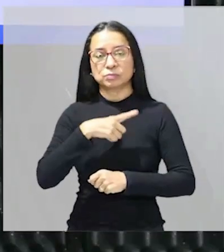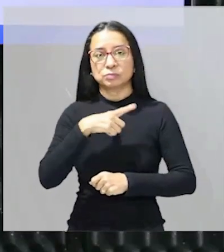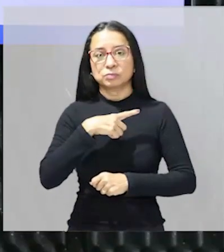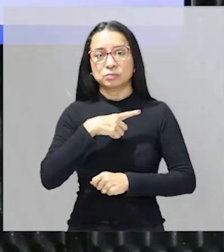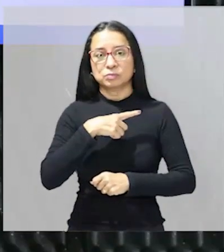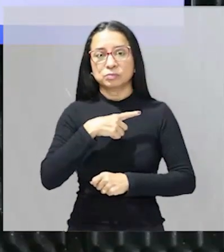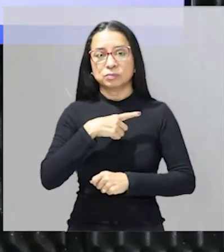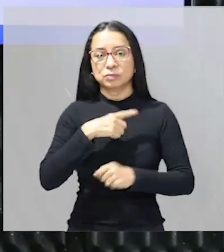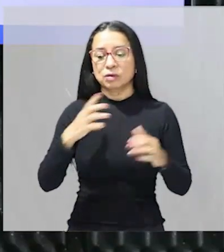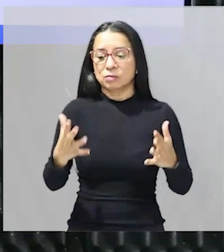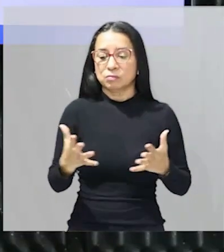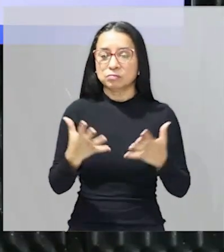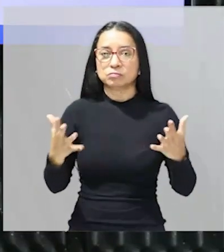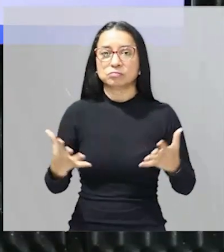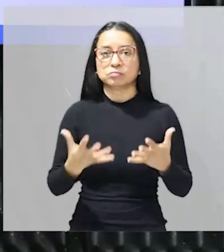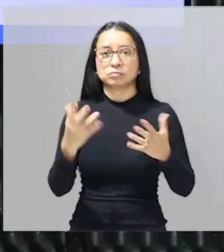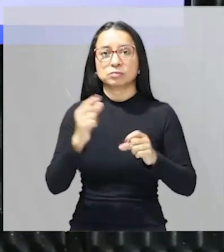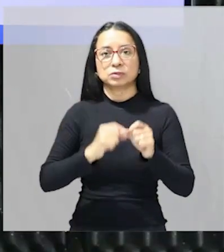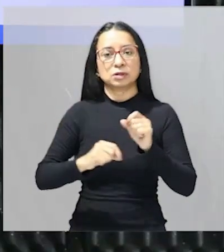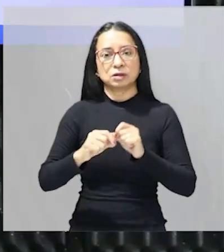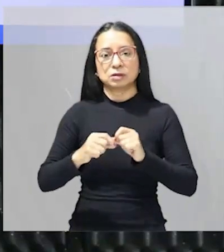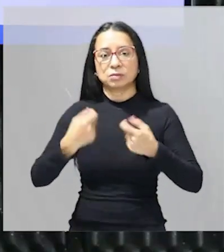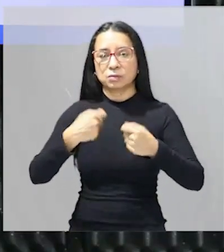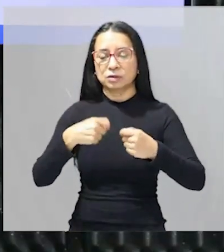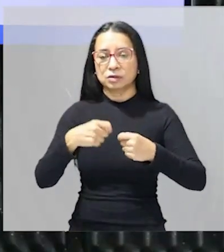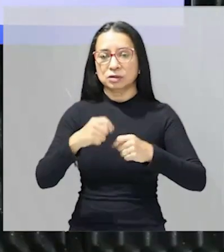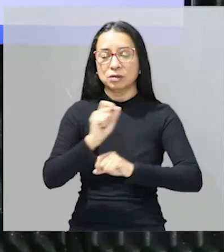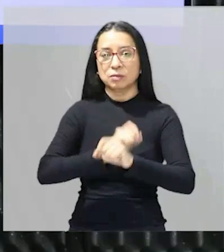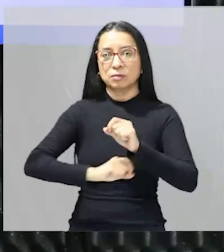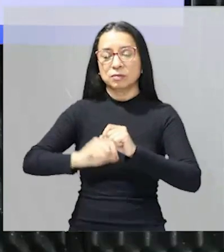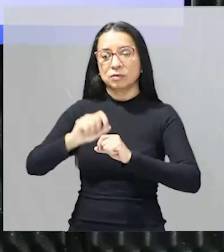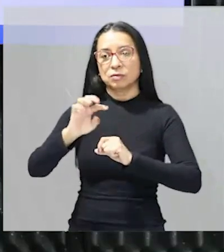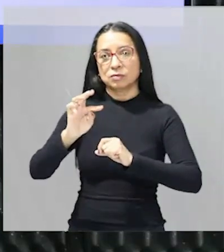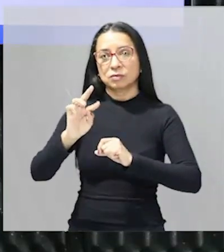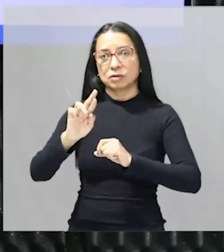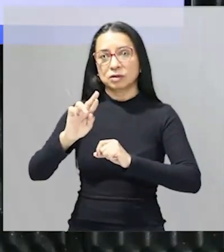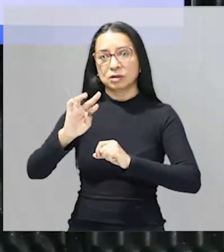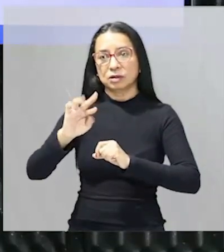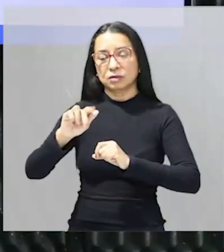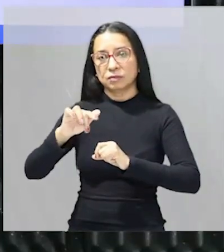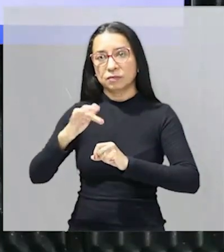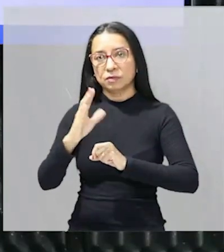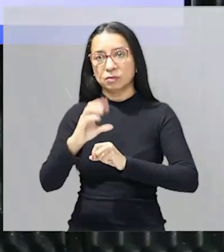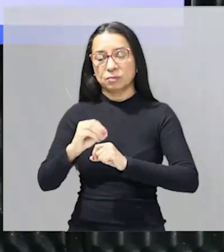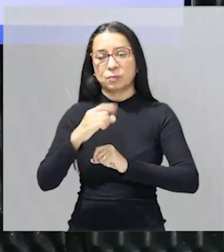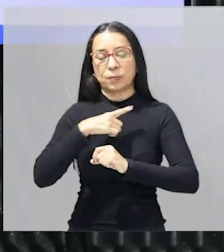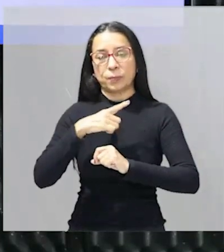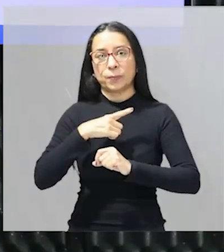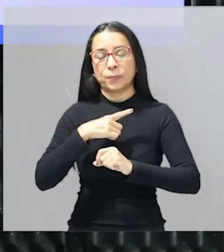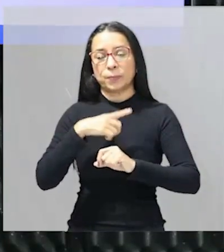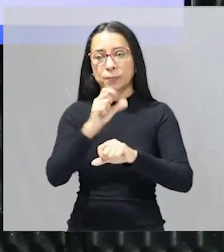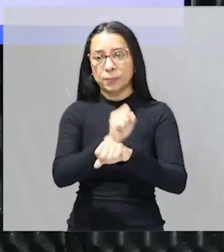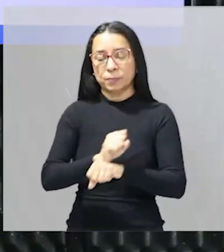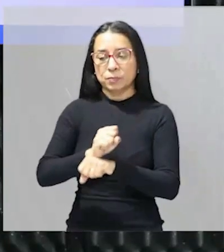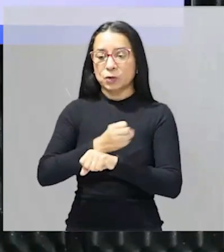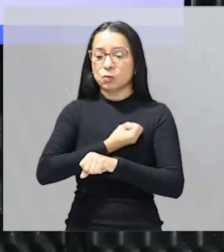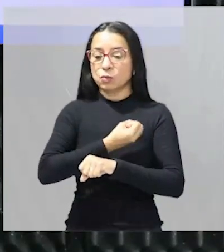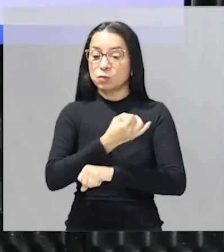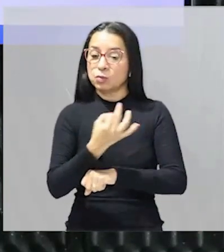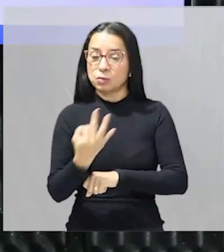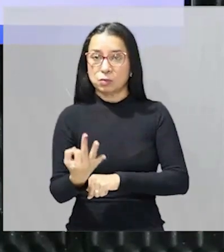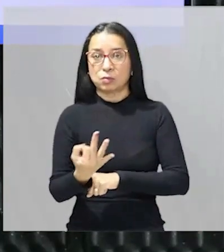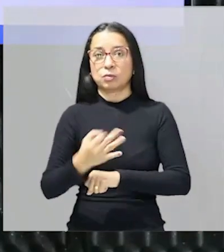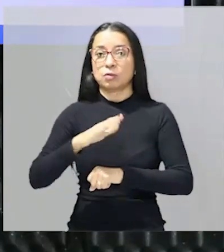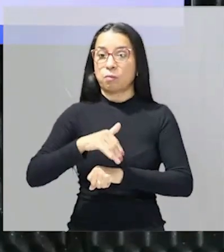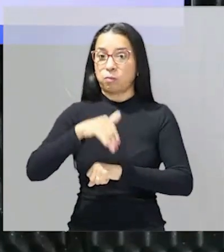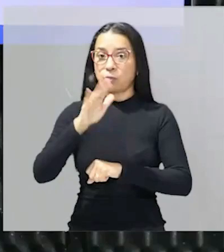a sustentabilidade não necessariamente pelo tráfico. Se tem uma escravidão, com número significativo de mão